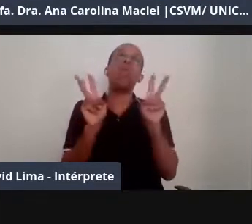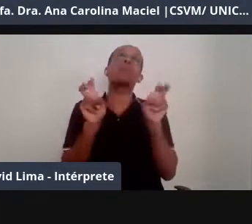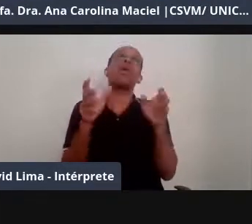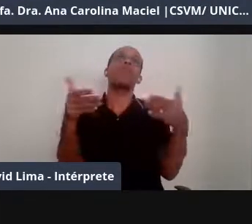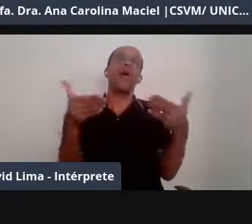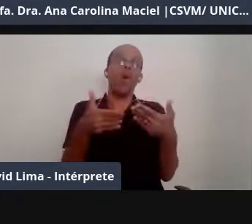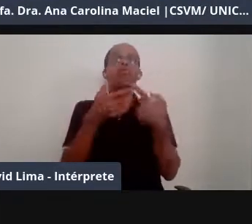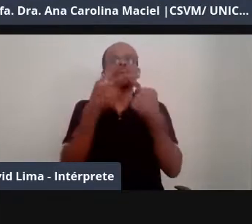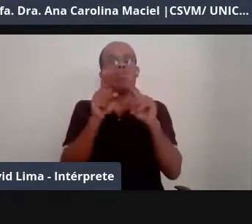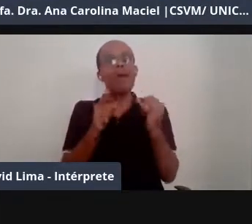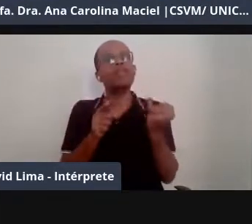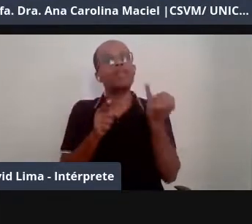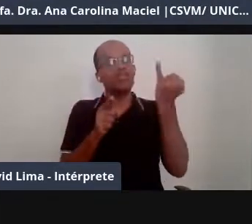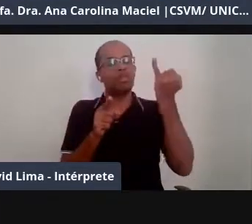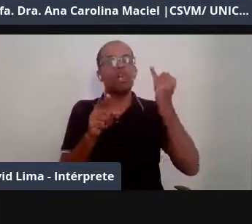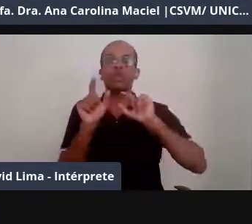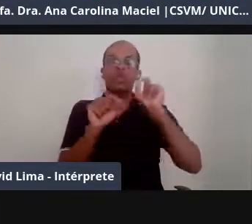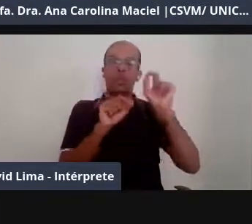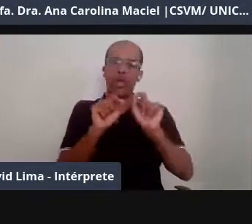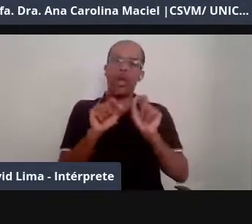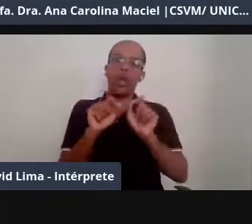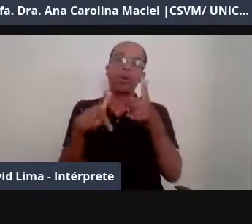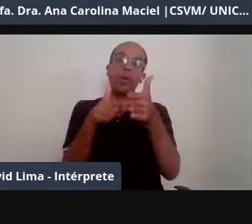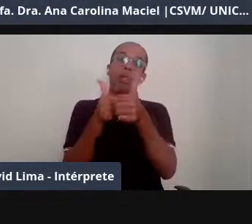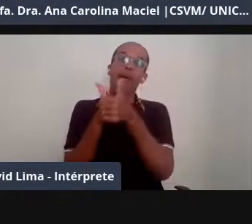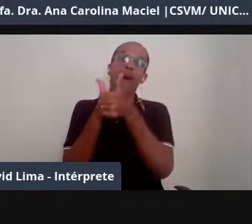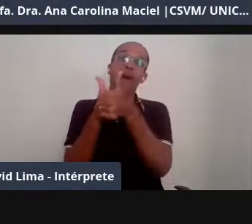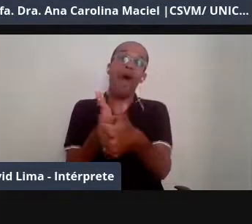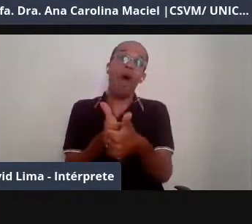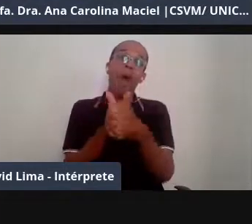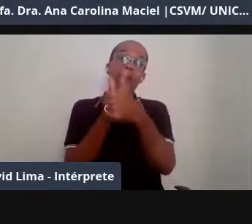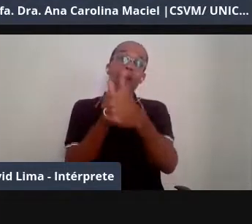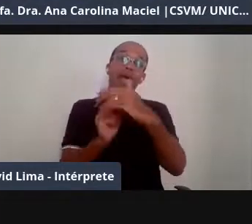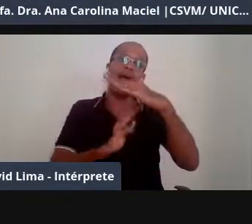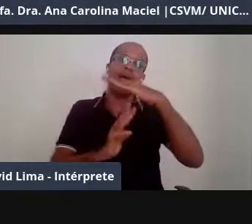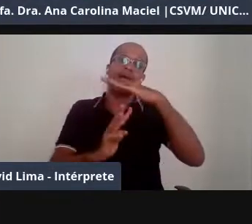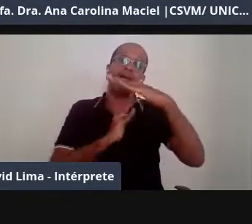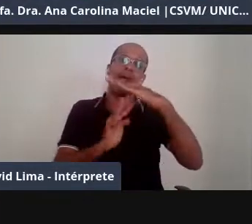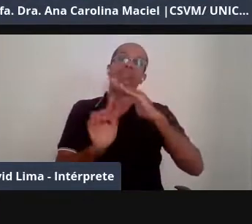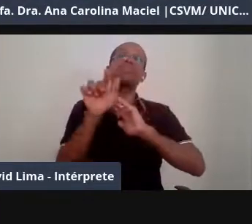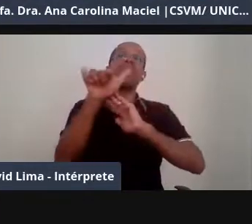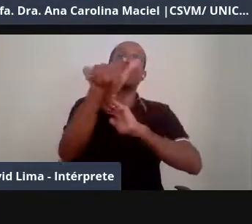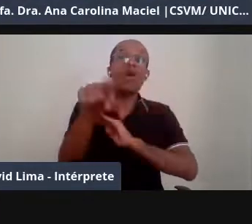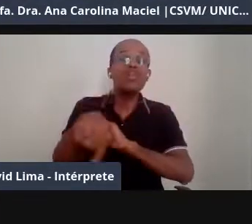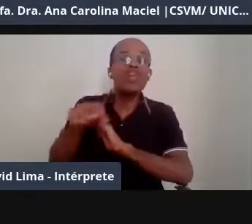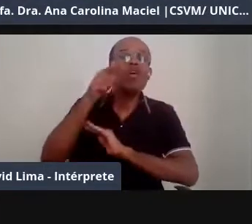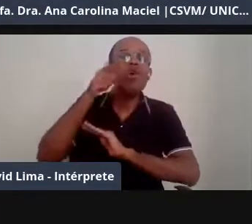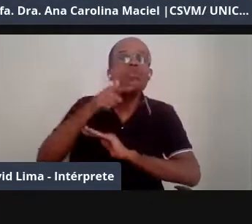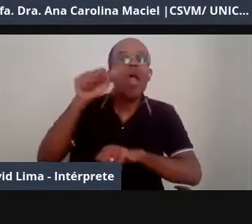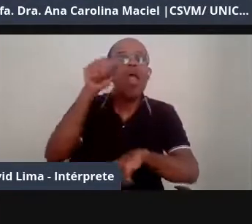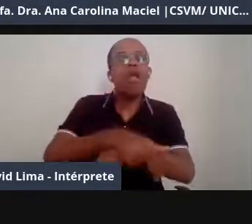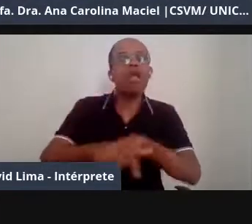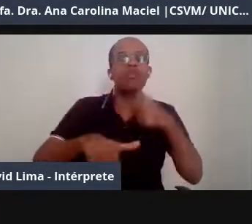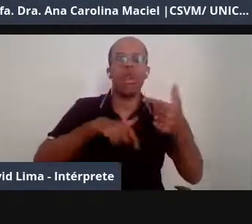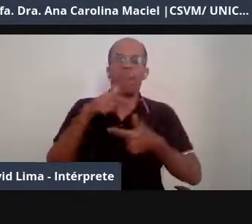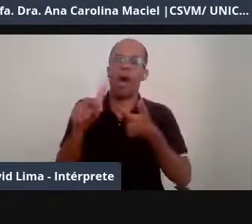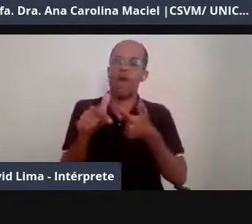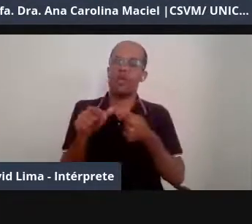mas também existe um trabalho de acompanhar esses migrantes pós-colocação no mercado de trabalho. Acho que para garantir